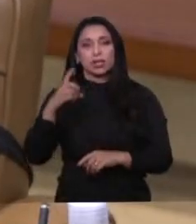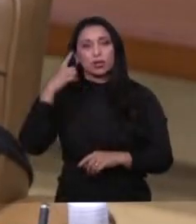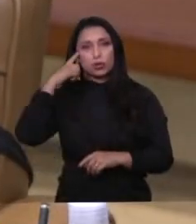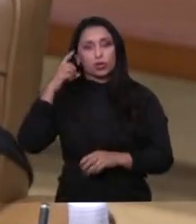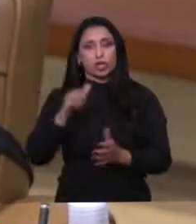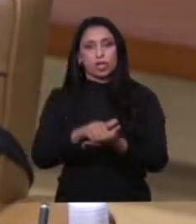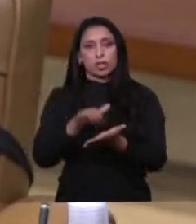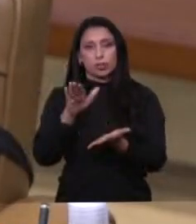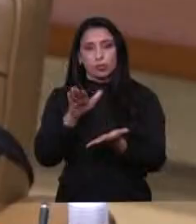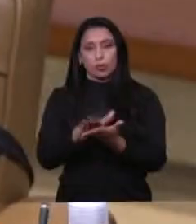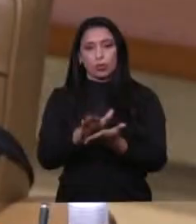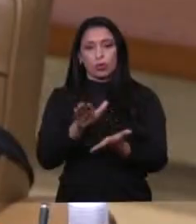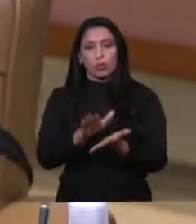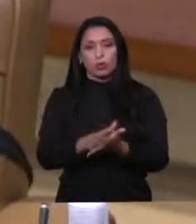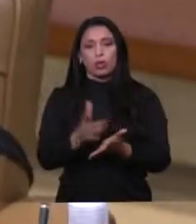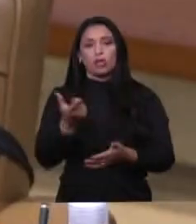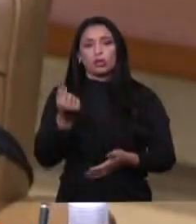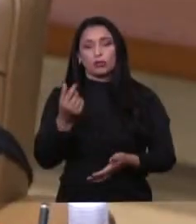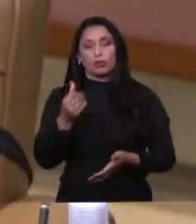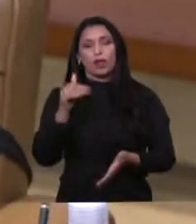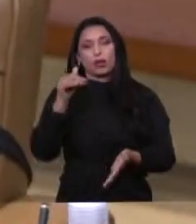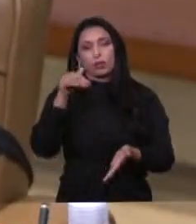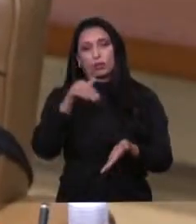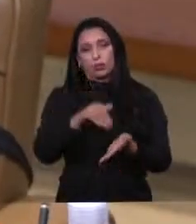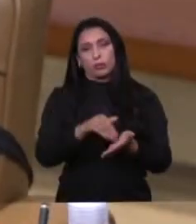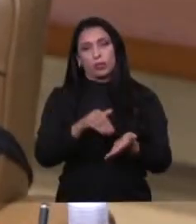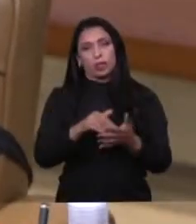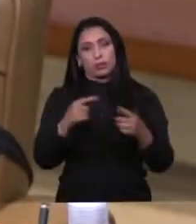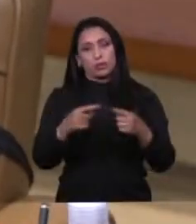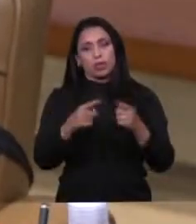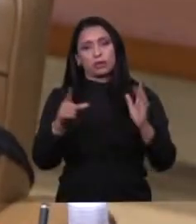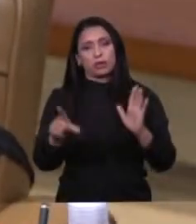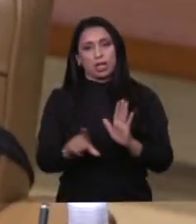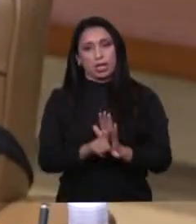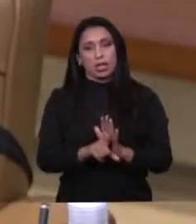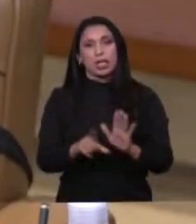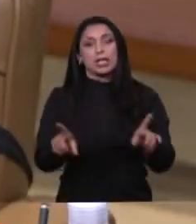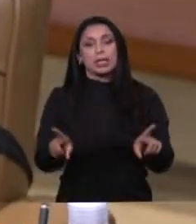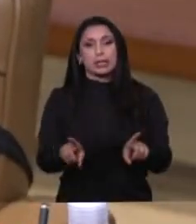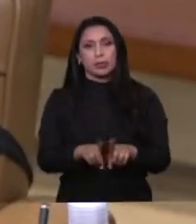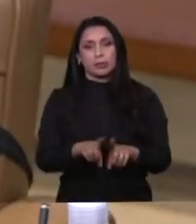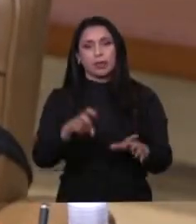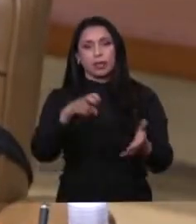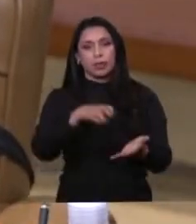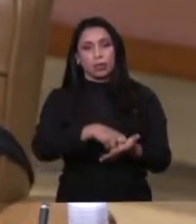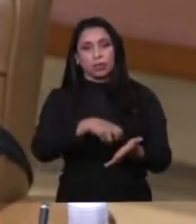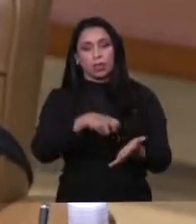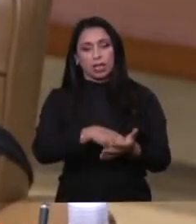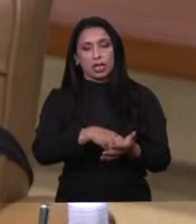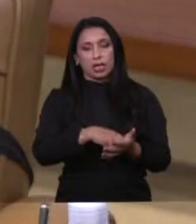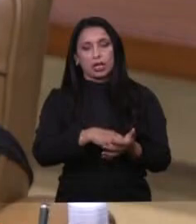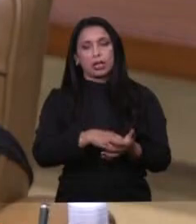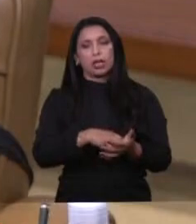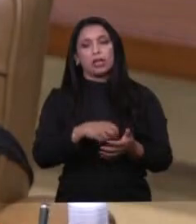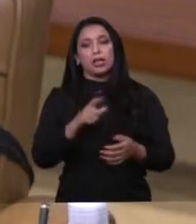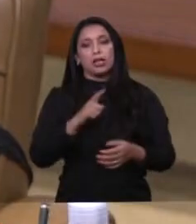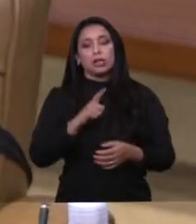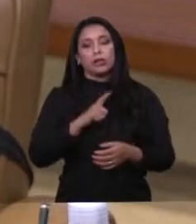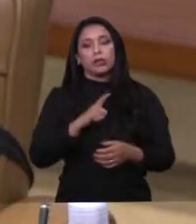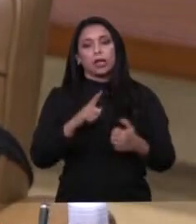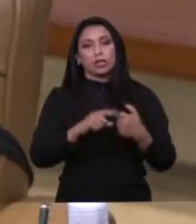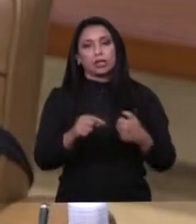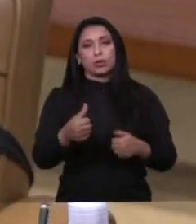no valor unitário do mínimo legal. Por fim, também condená-lo em concurso material como incurso no